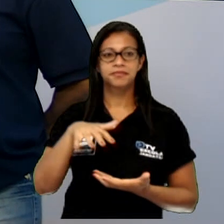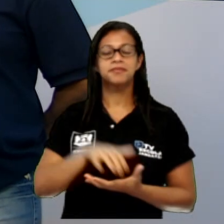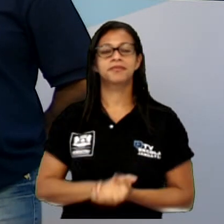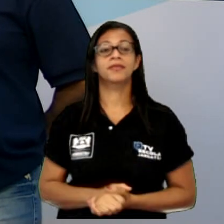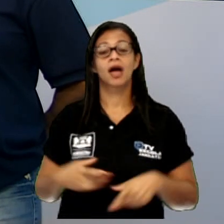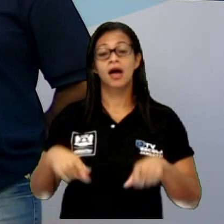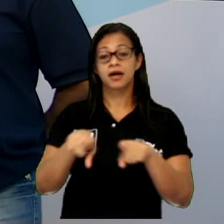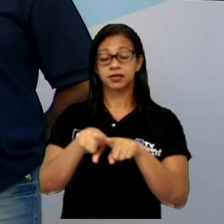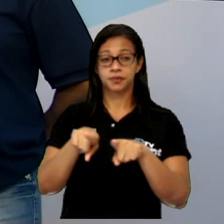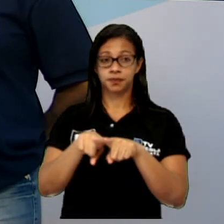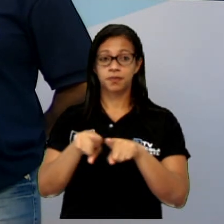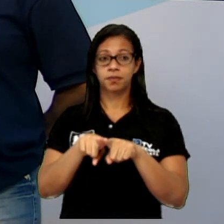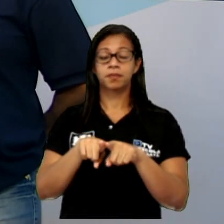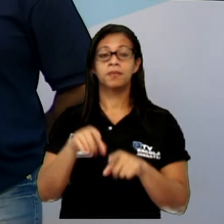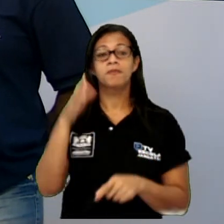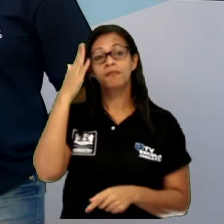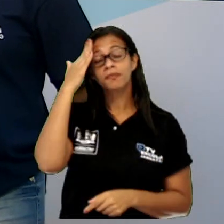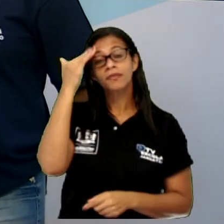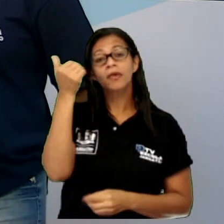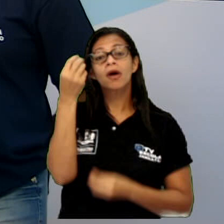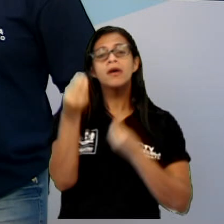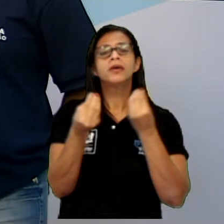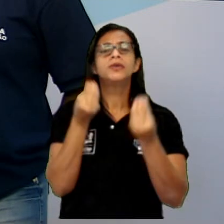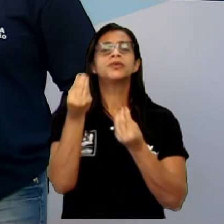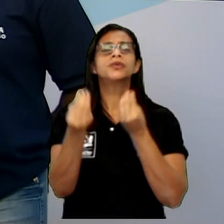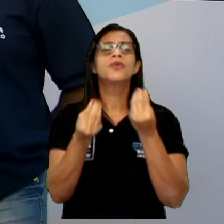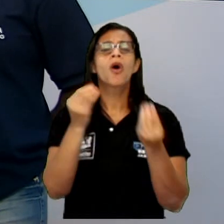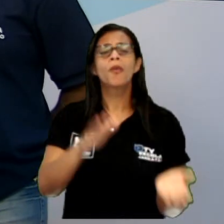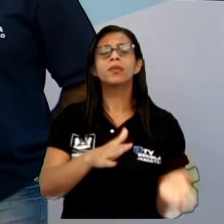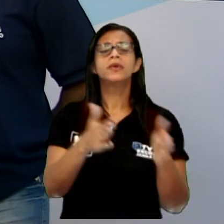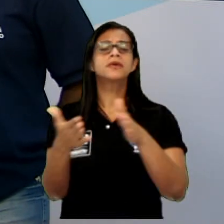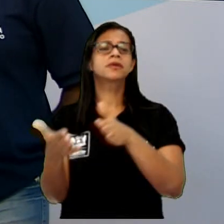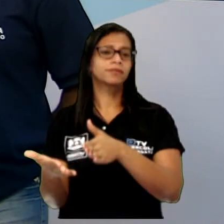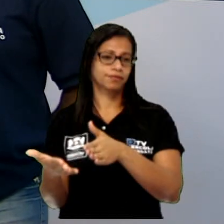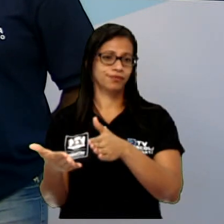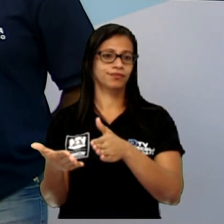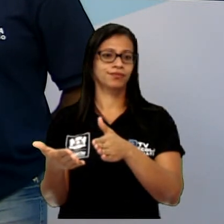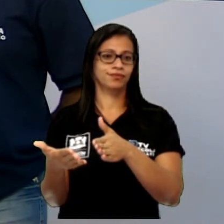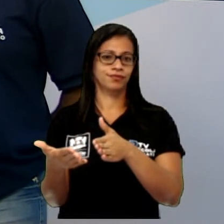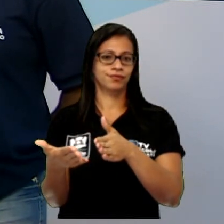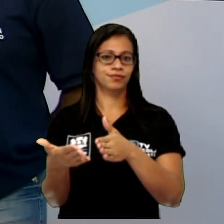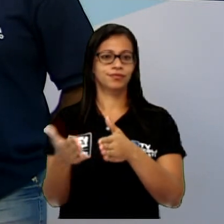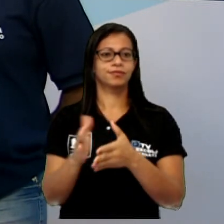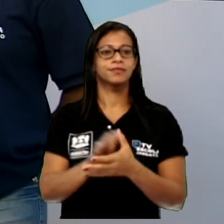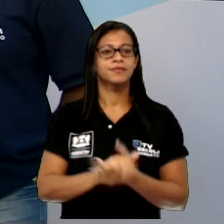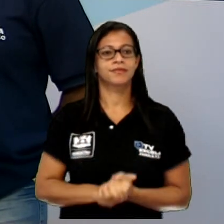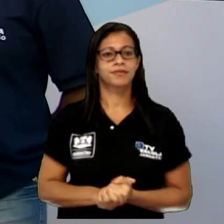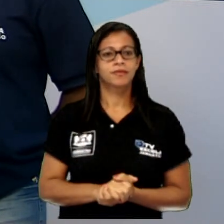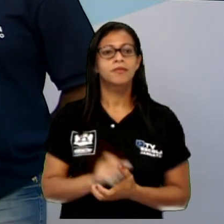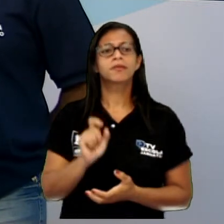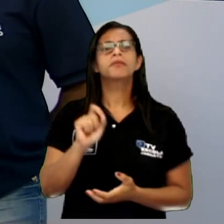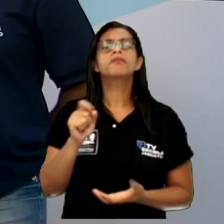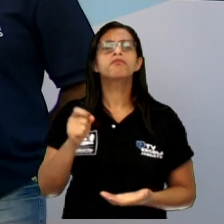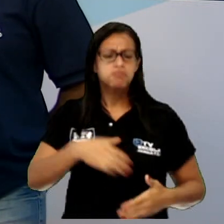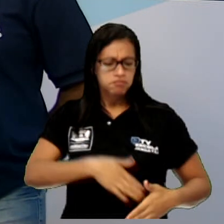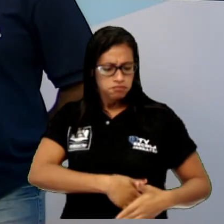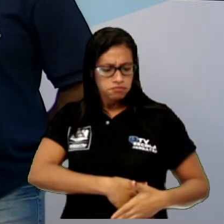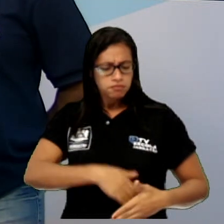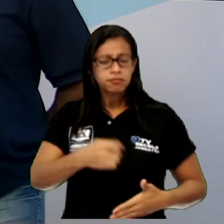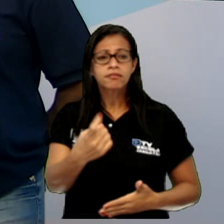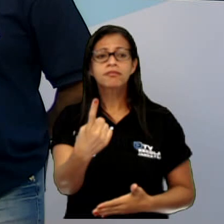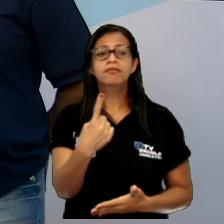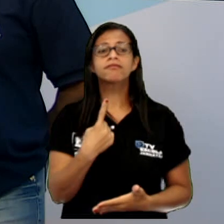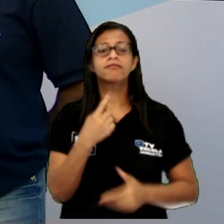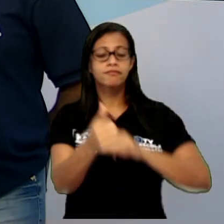iremos, né, saber como é que foi essa era, né? Em que contexto histórico Napoleão veio e que fez